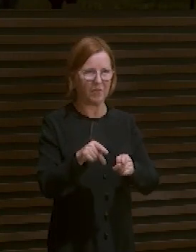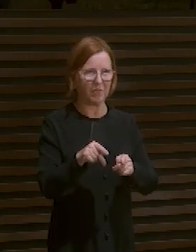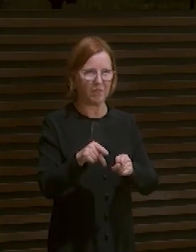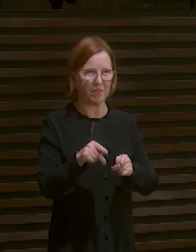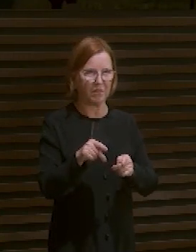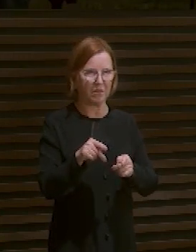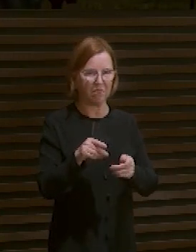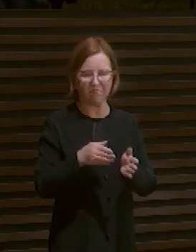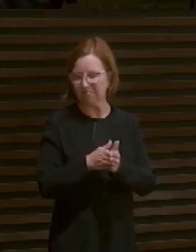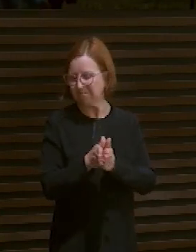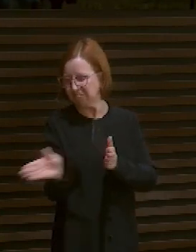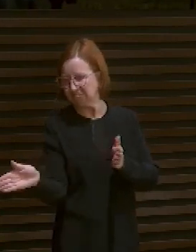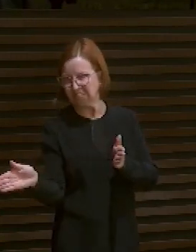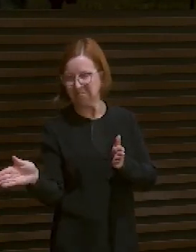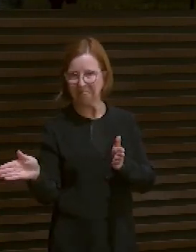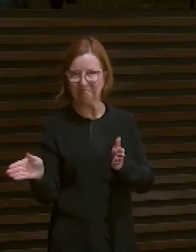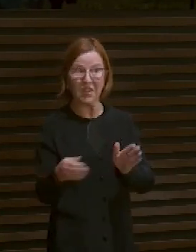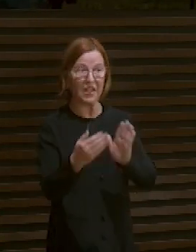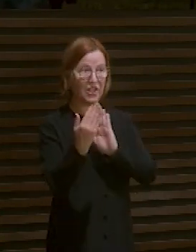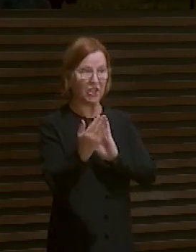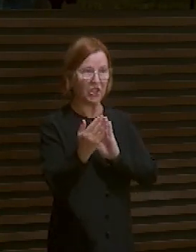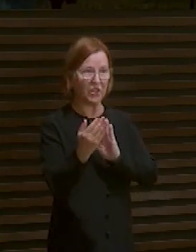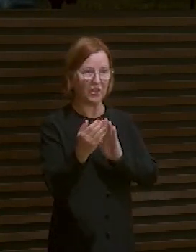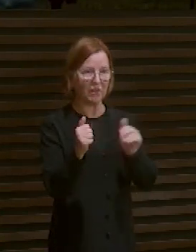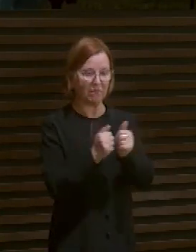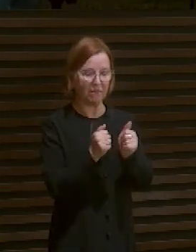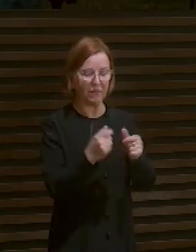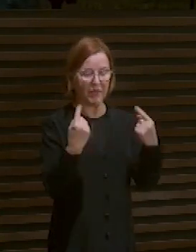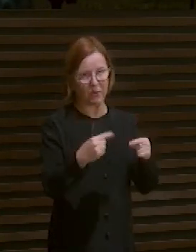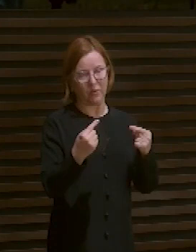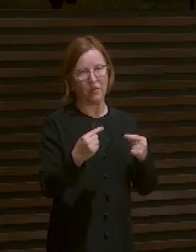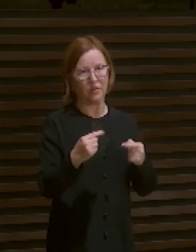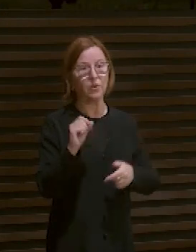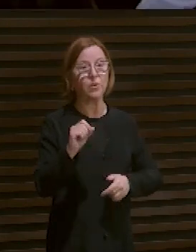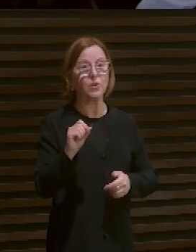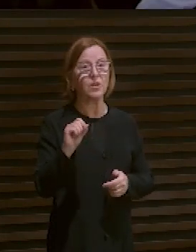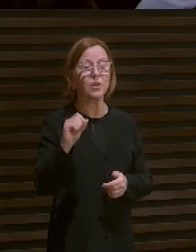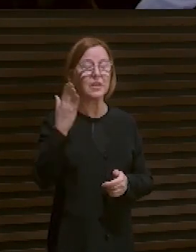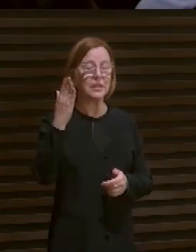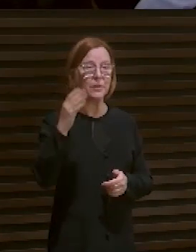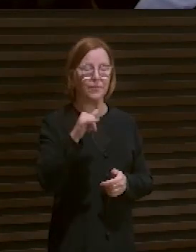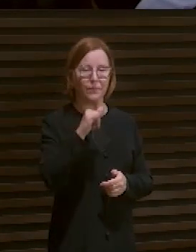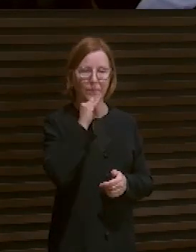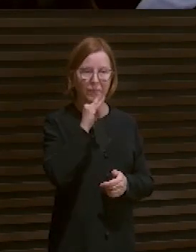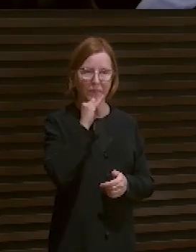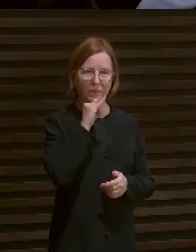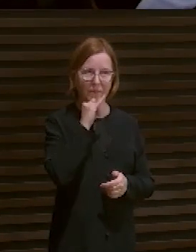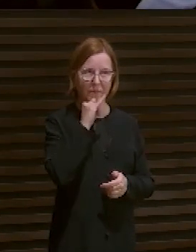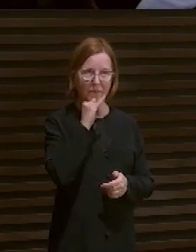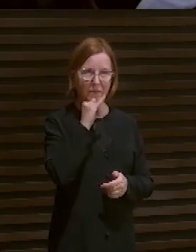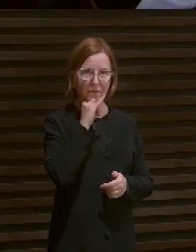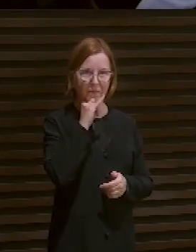se acovardando diante das perseguições. O que aconteceu, por exemplo, aqui